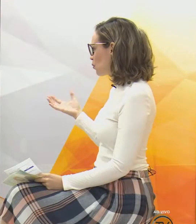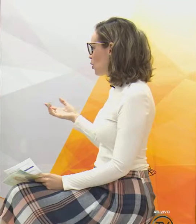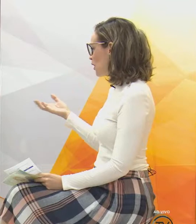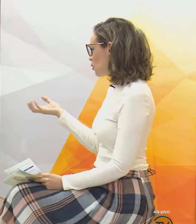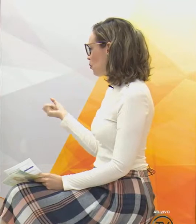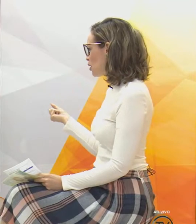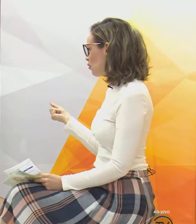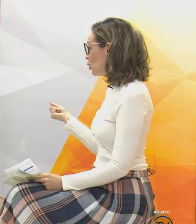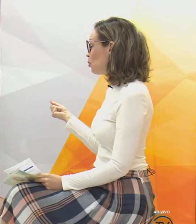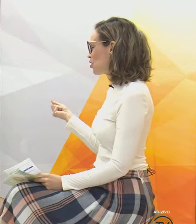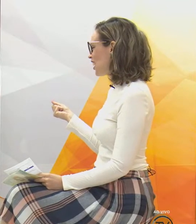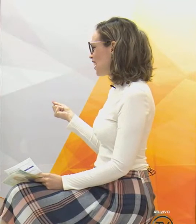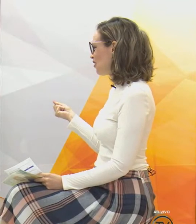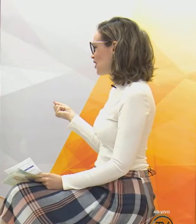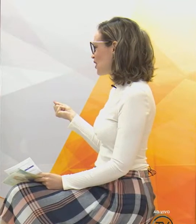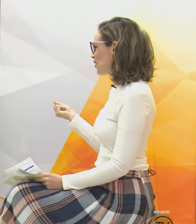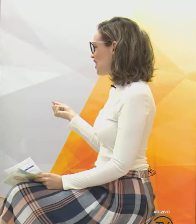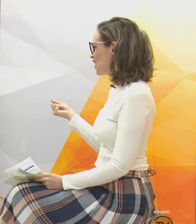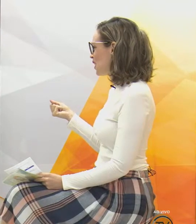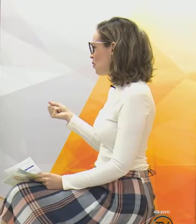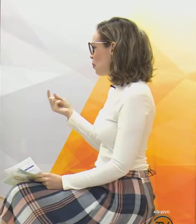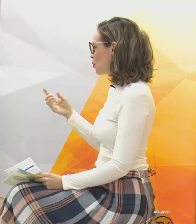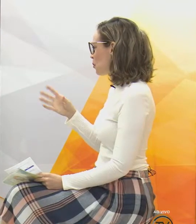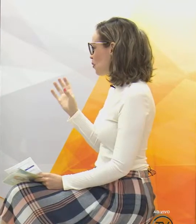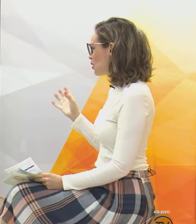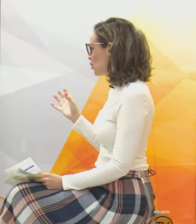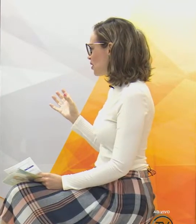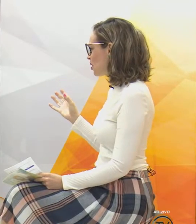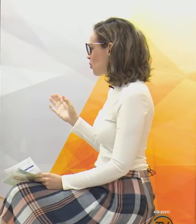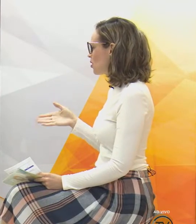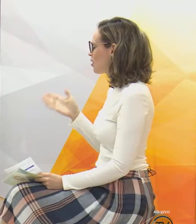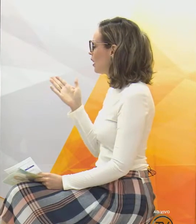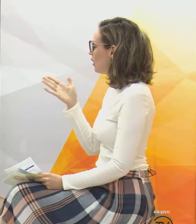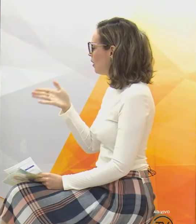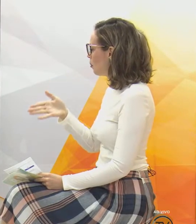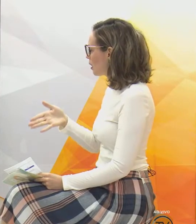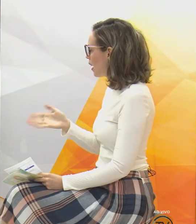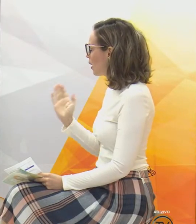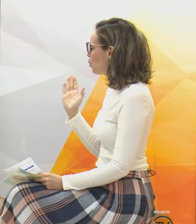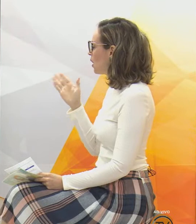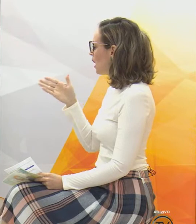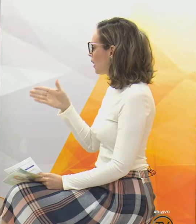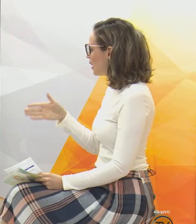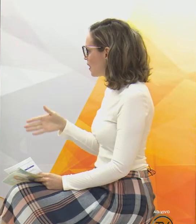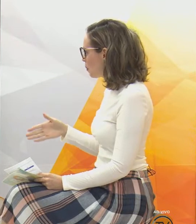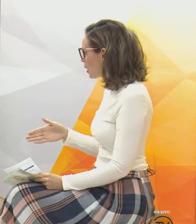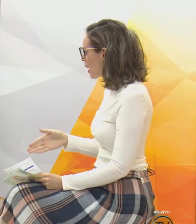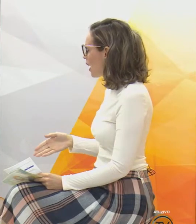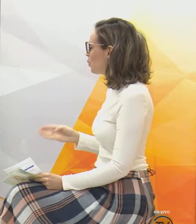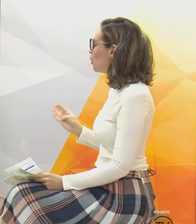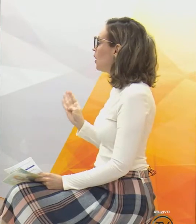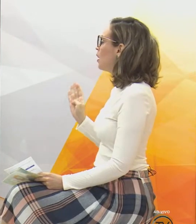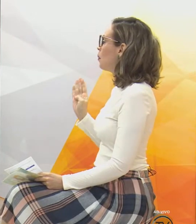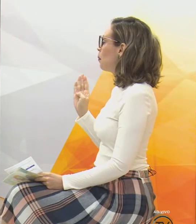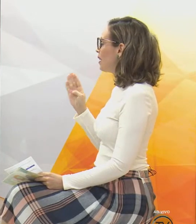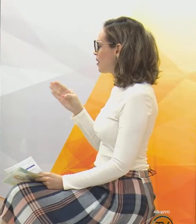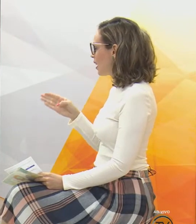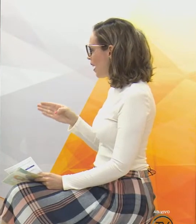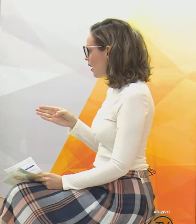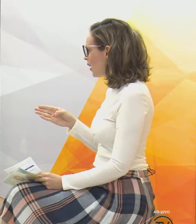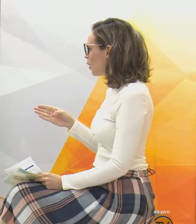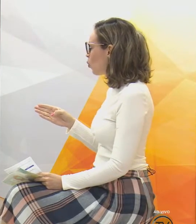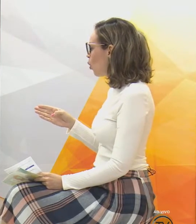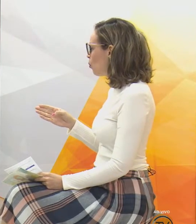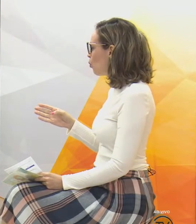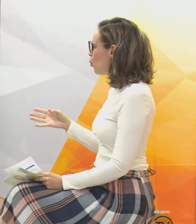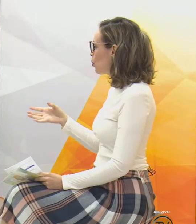vários profissionais, como você falou, multitarefas às vezes, né? Uma pessoa para fazer todas as coisas. É entender mercado, analisar mercado,